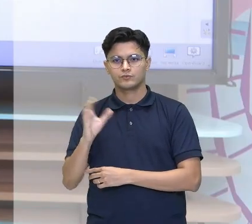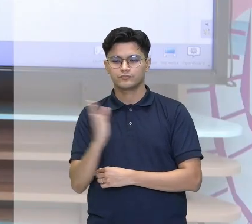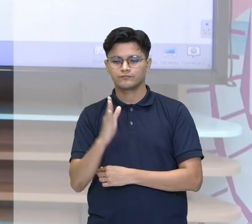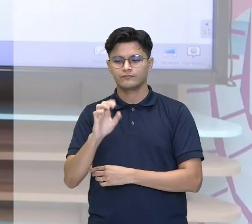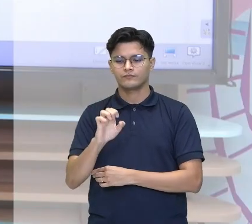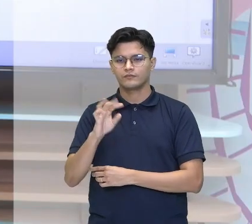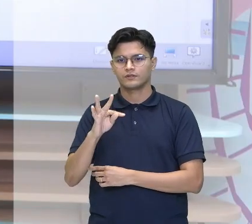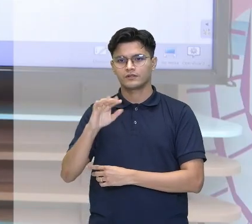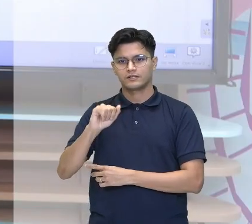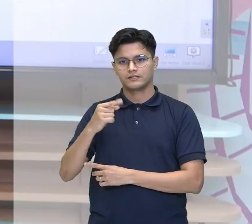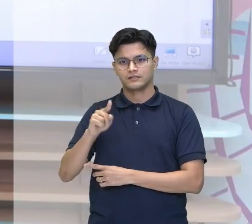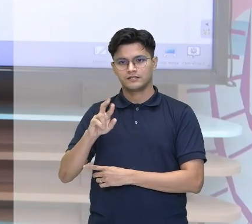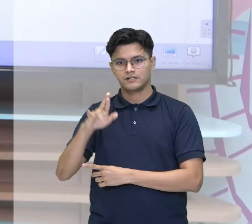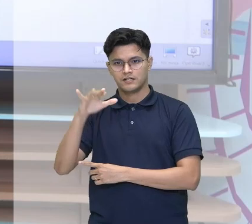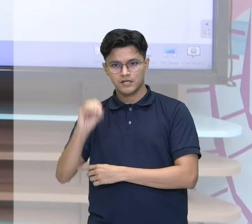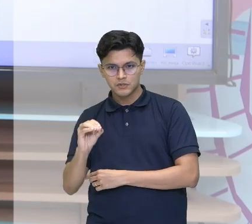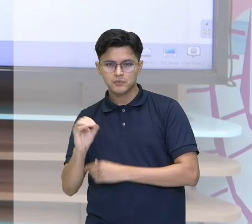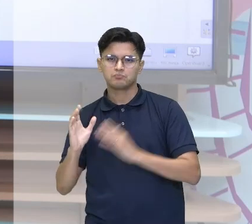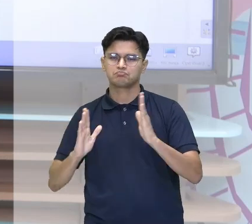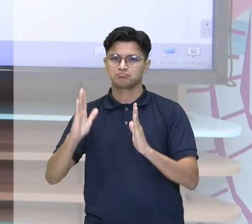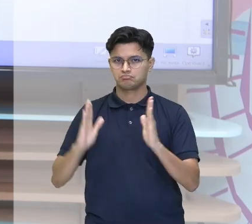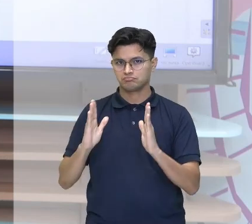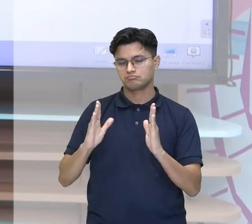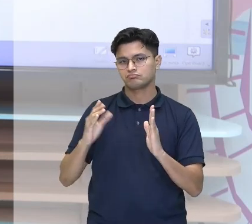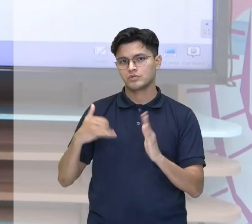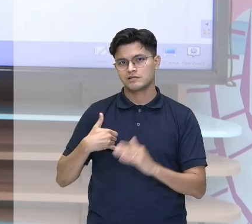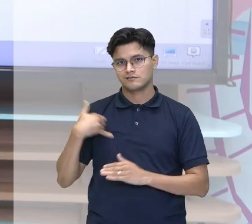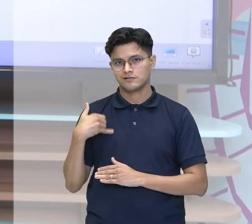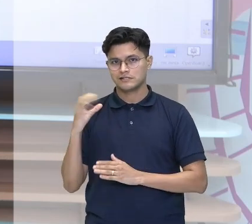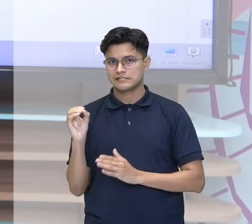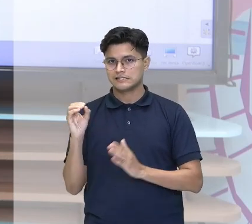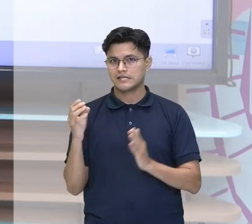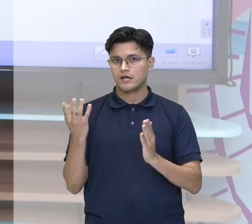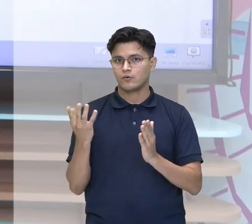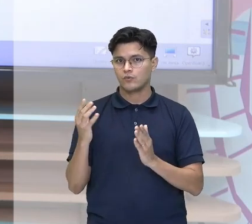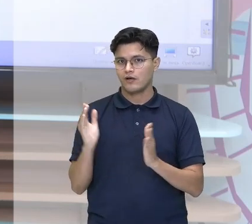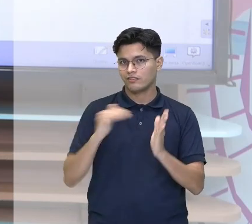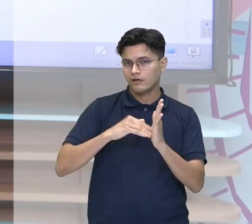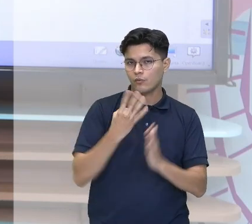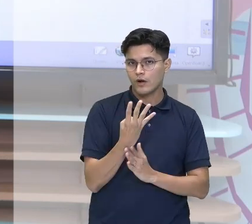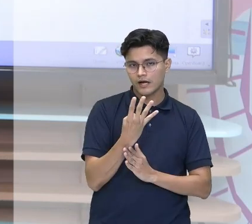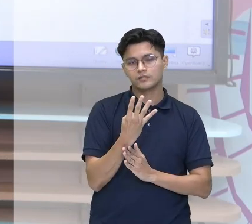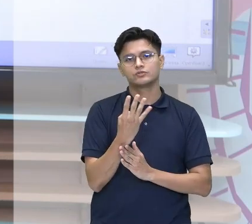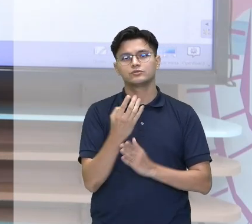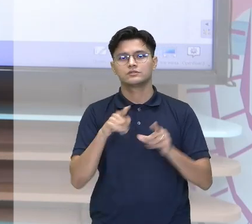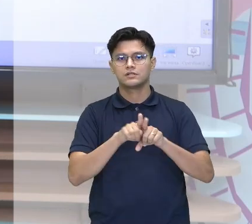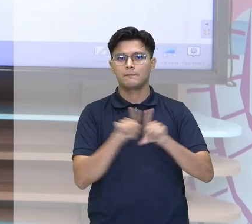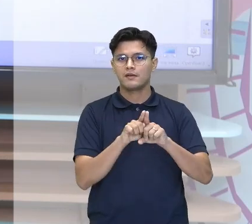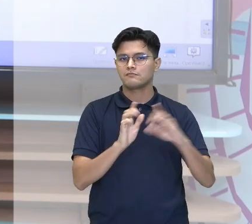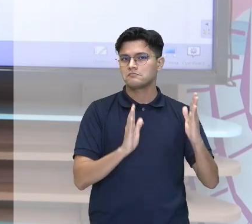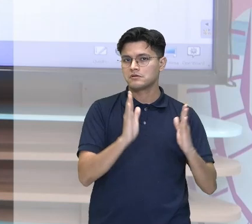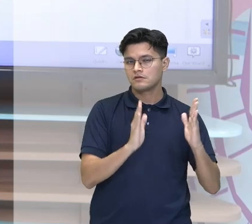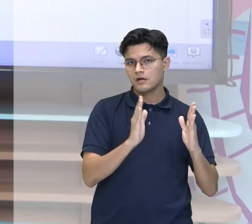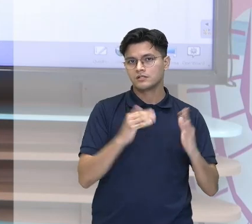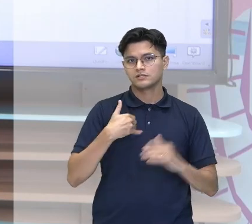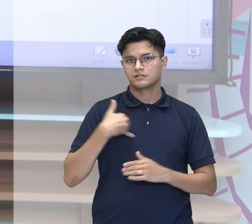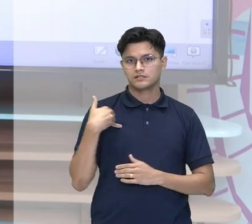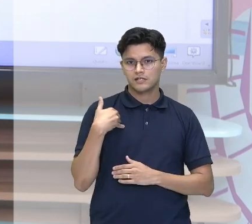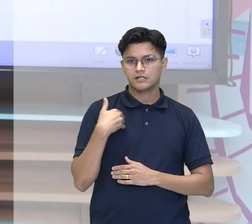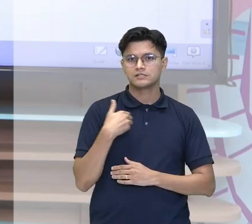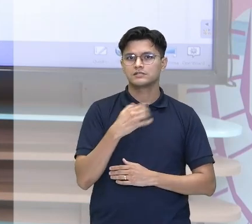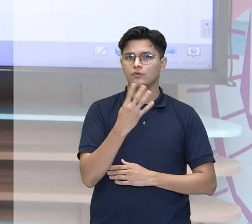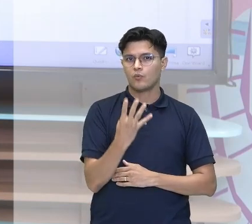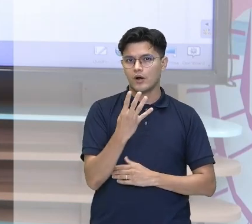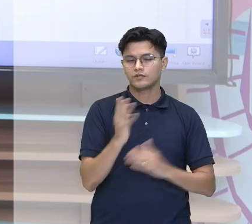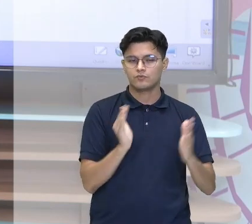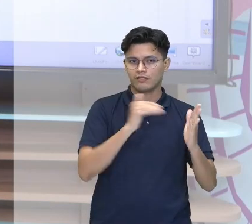4, de 5 a 9. Ele vai de 4 em 4 anos, né? Até chegar ali no topo da pirâmide. Vamos falar agora